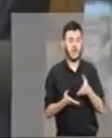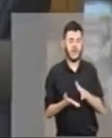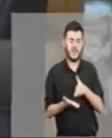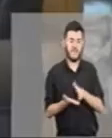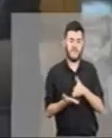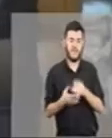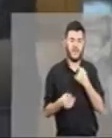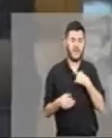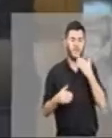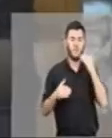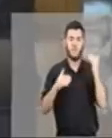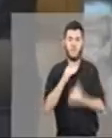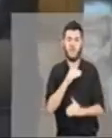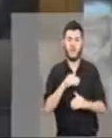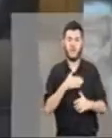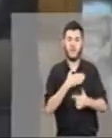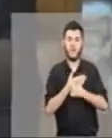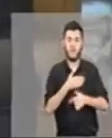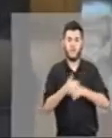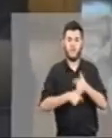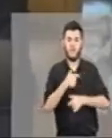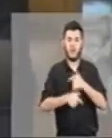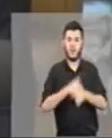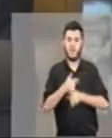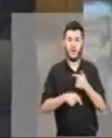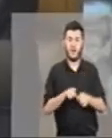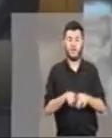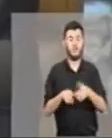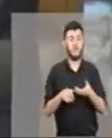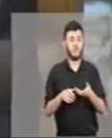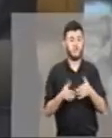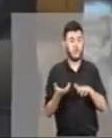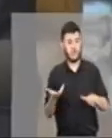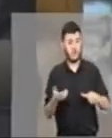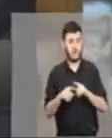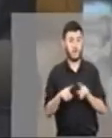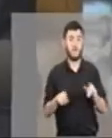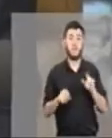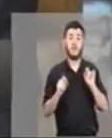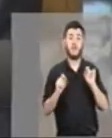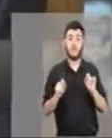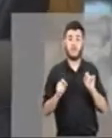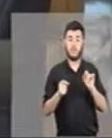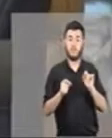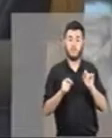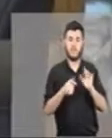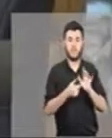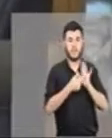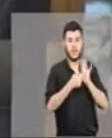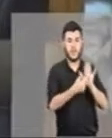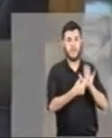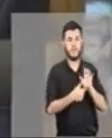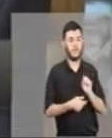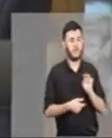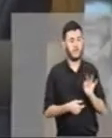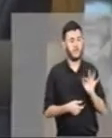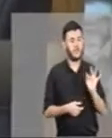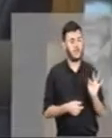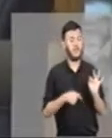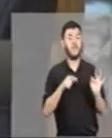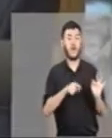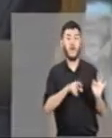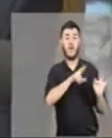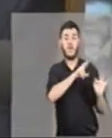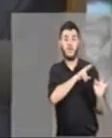sim está sendo usurpada a competência penal originária do Supremo Tribunal Federal, pois cabe ao Supremo Tribunal